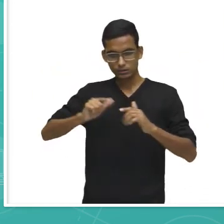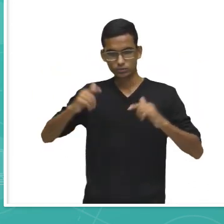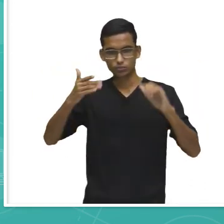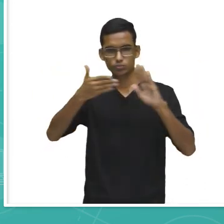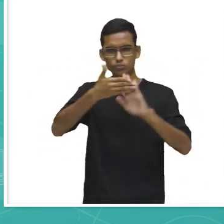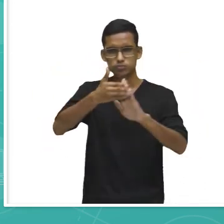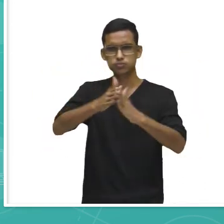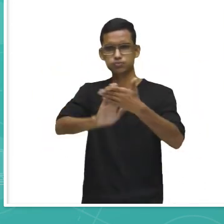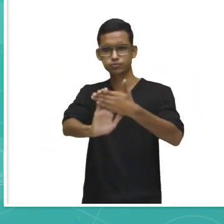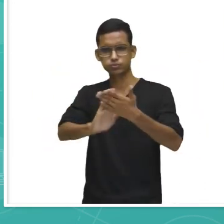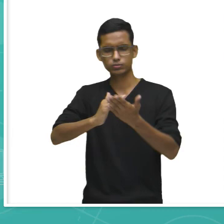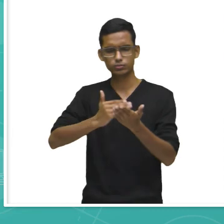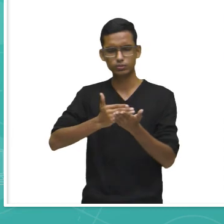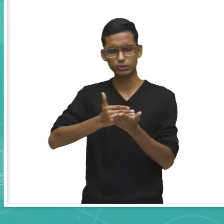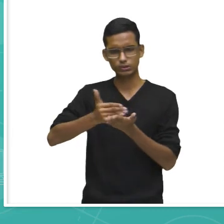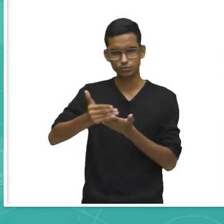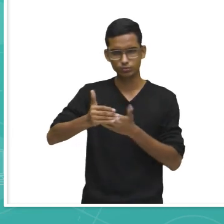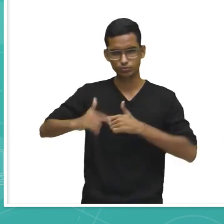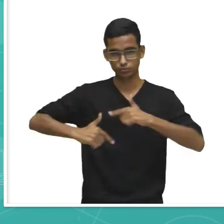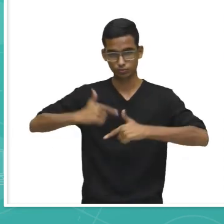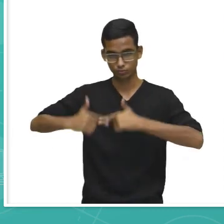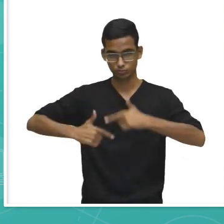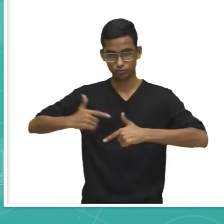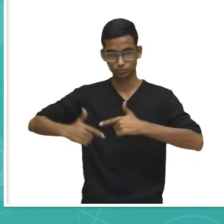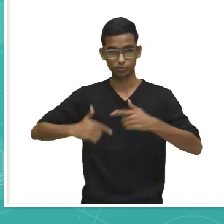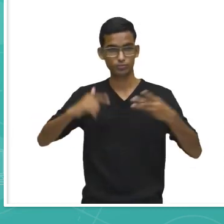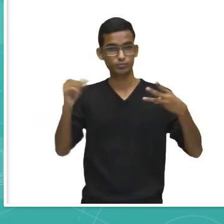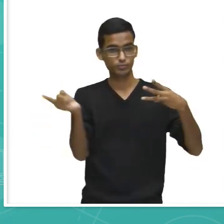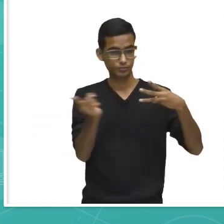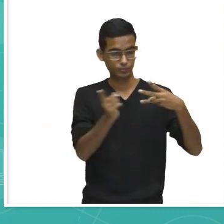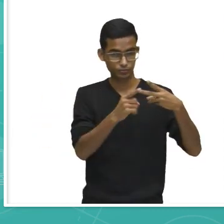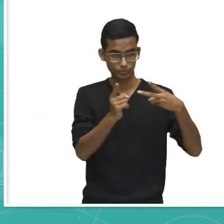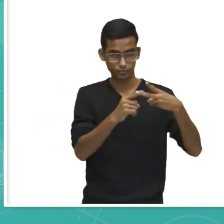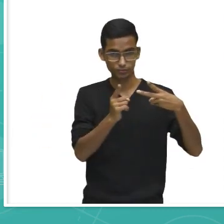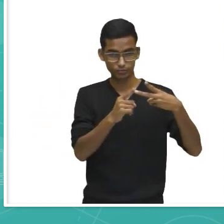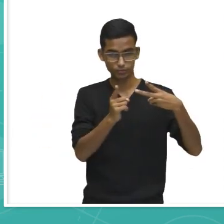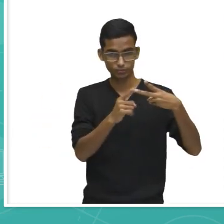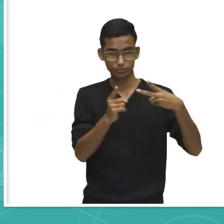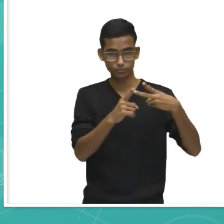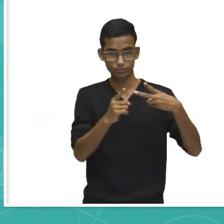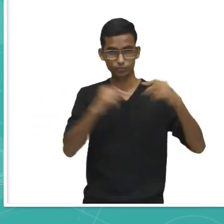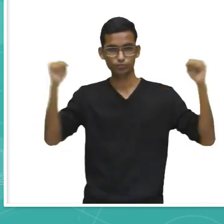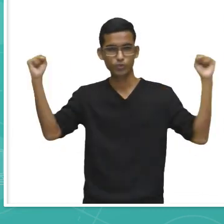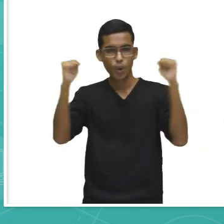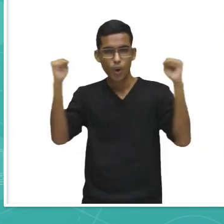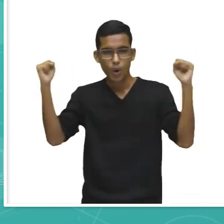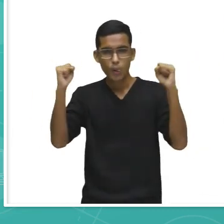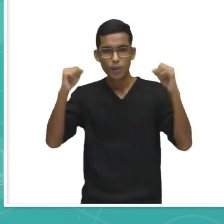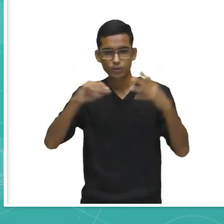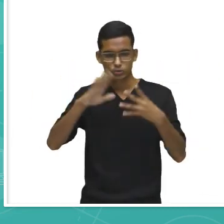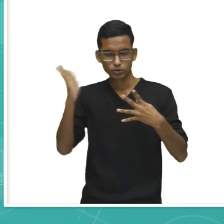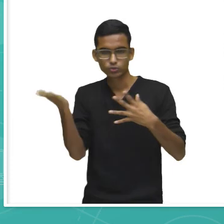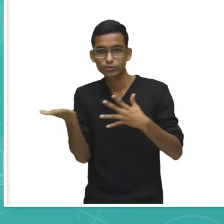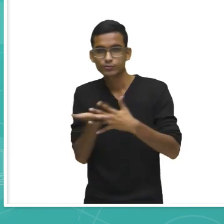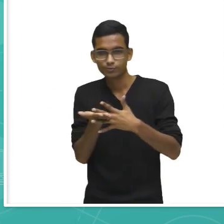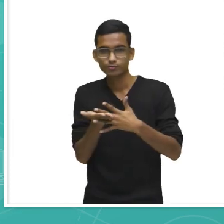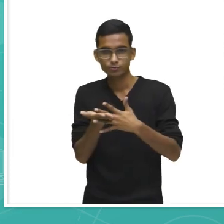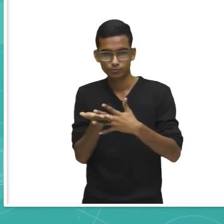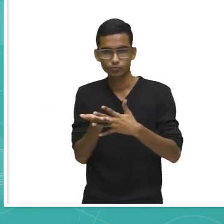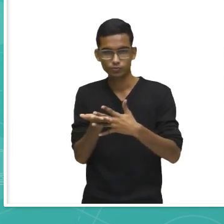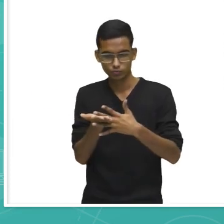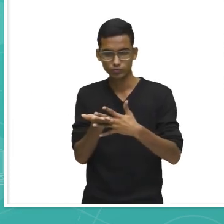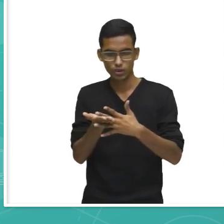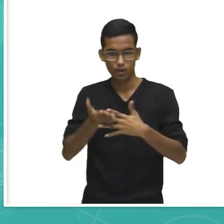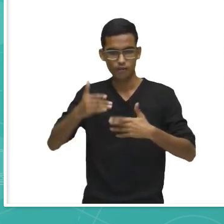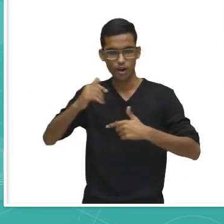ginástica inicial. Nós temos a ginástica de pausa ou compensatória, ela vai ocorrer durante